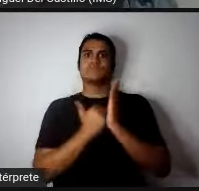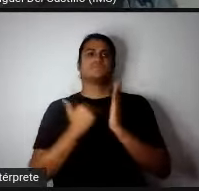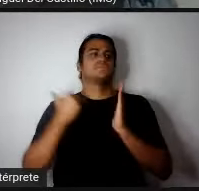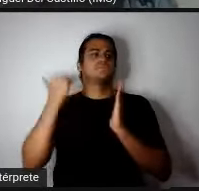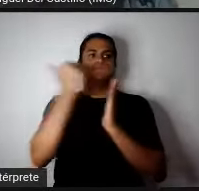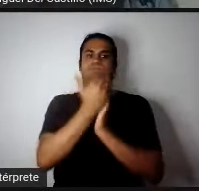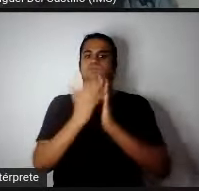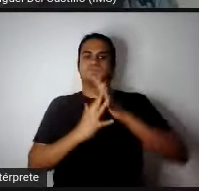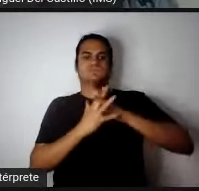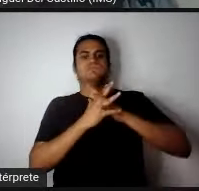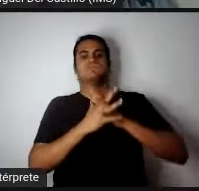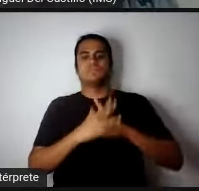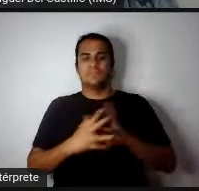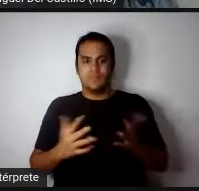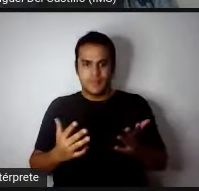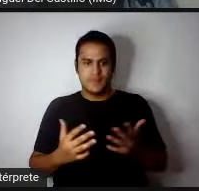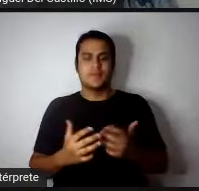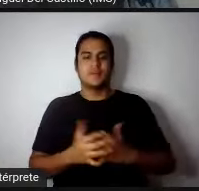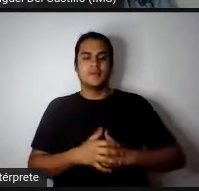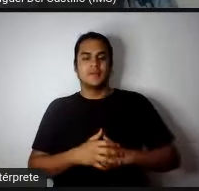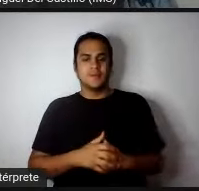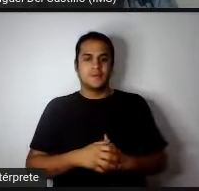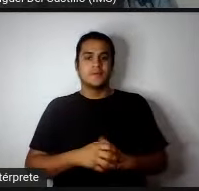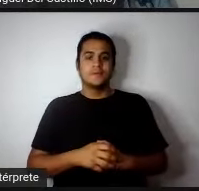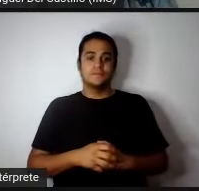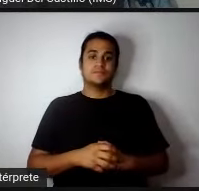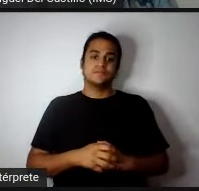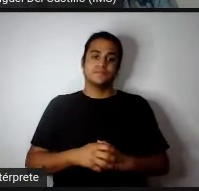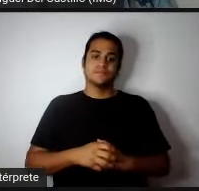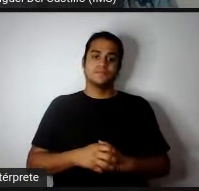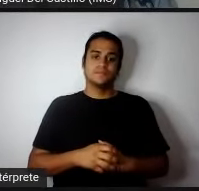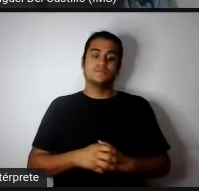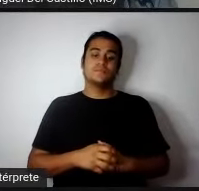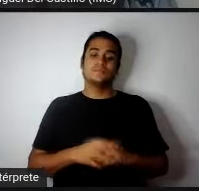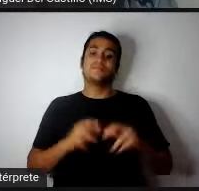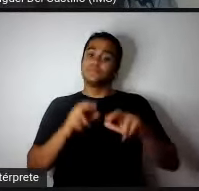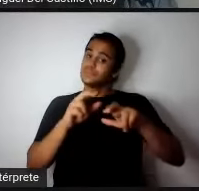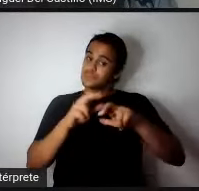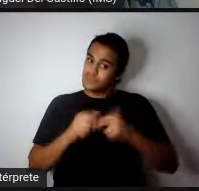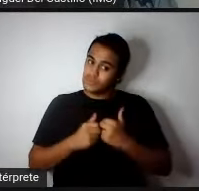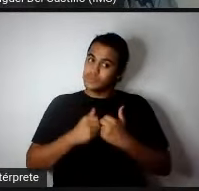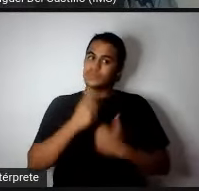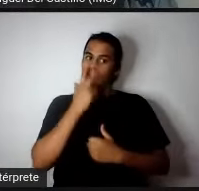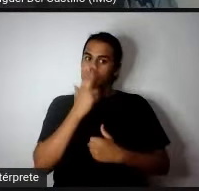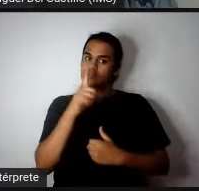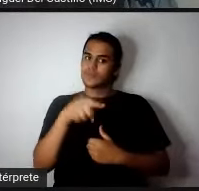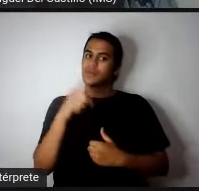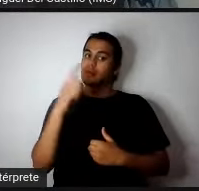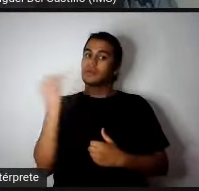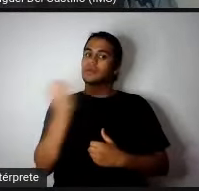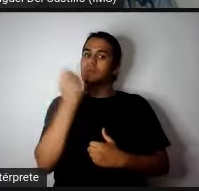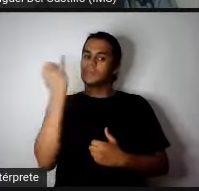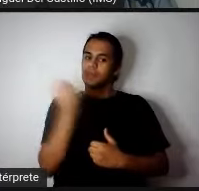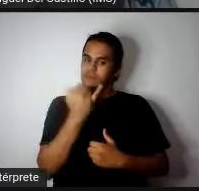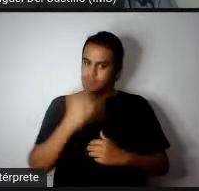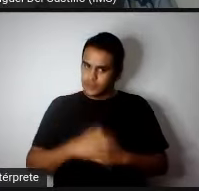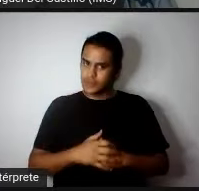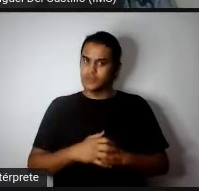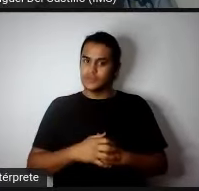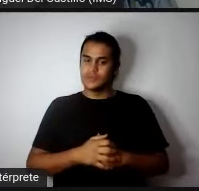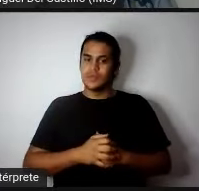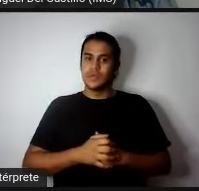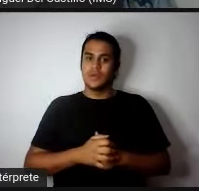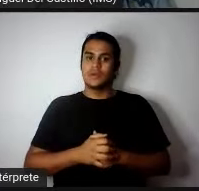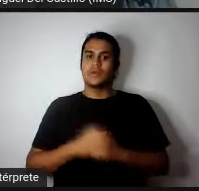do mudar. Então, eu acho que isso é importante dizer, porque é uma